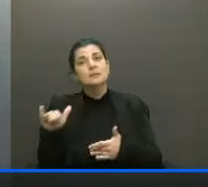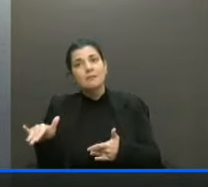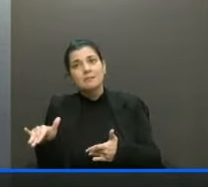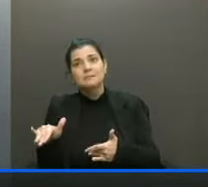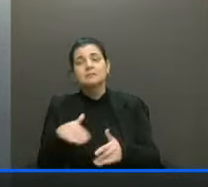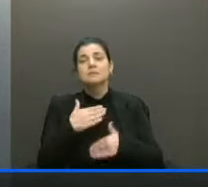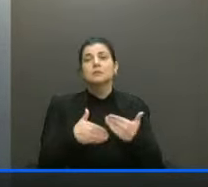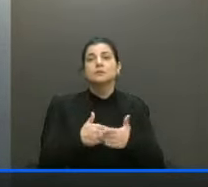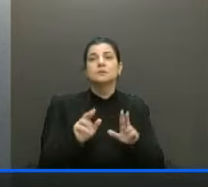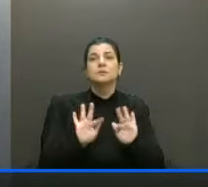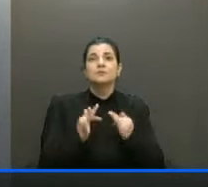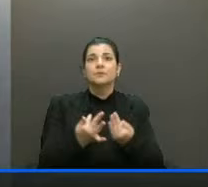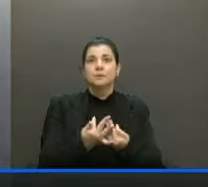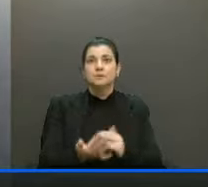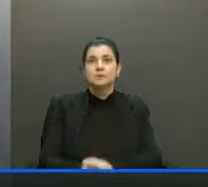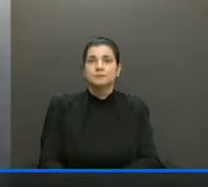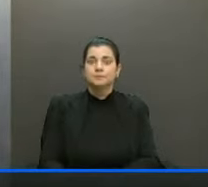todas as famílias.